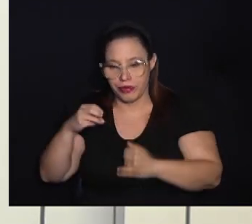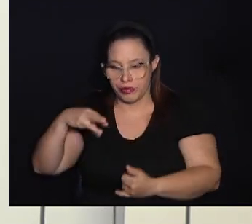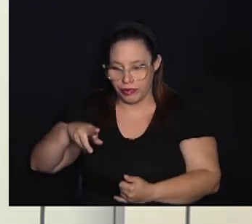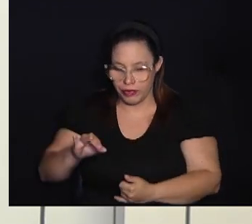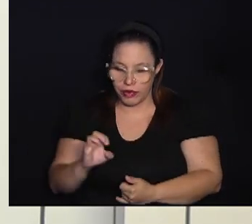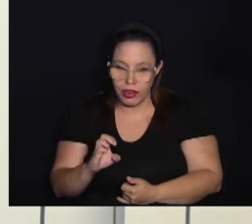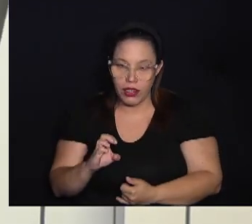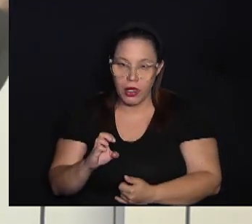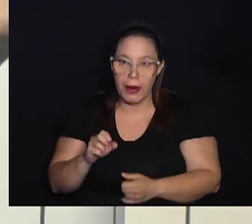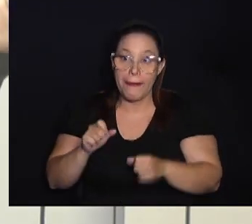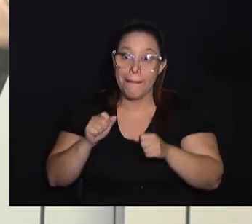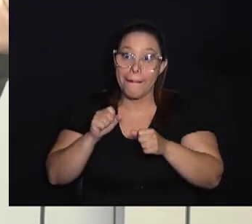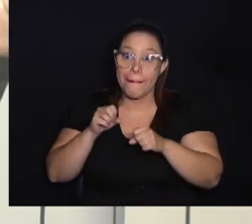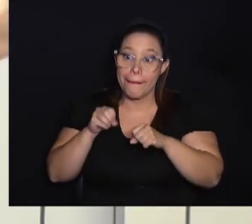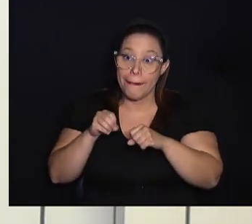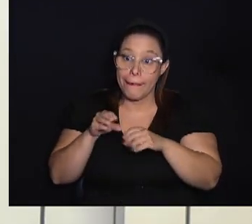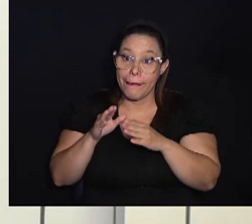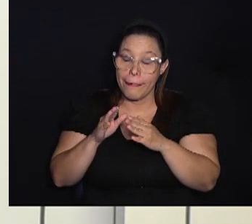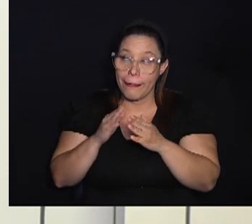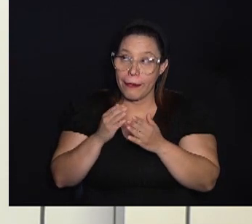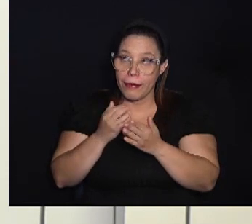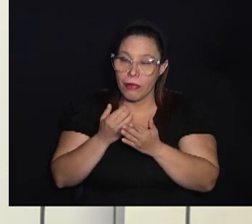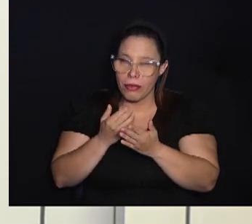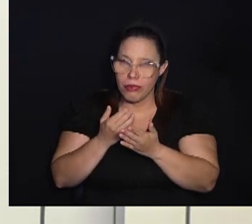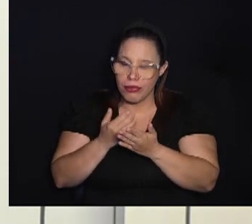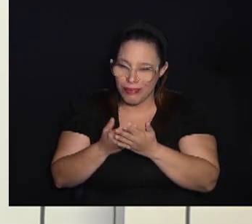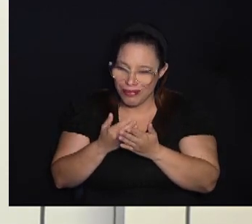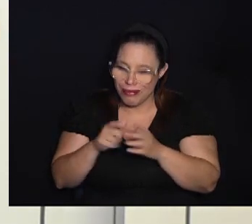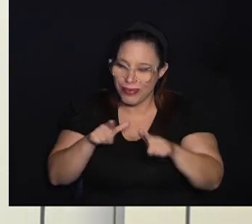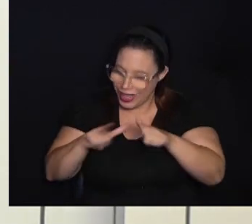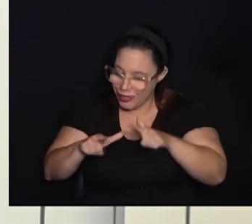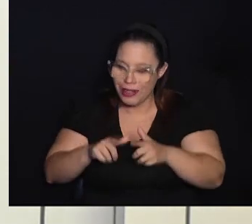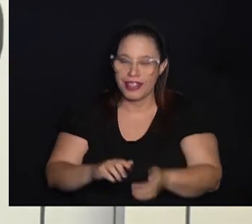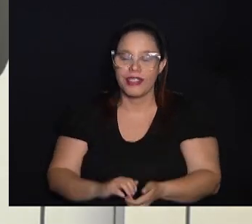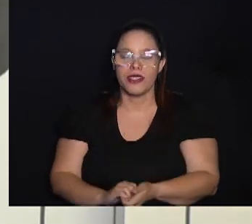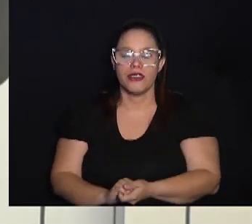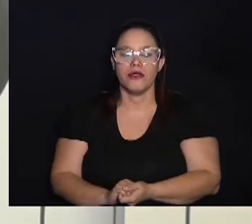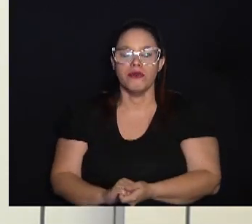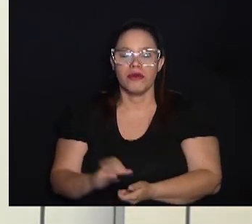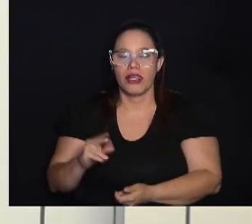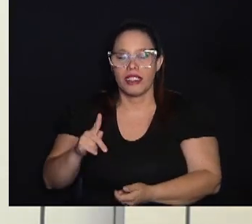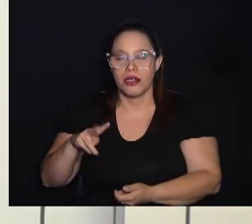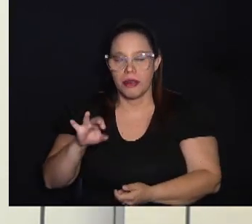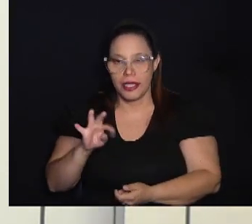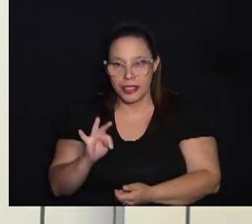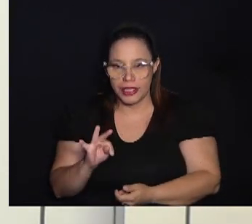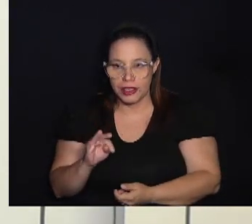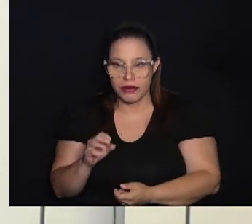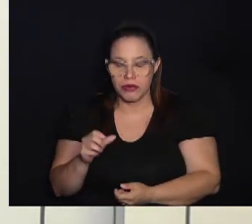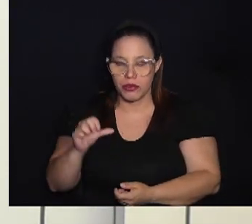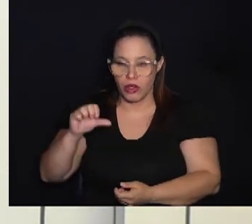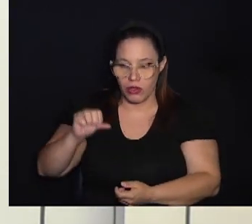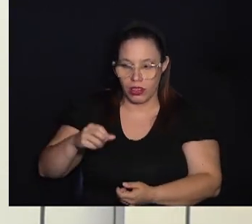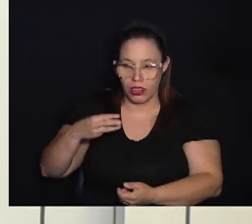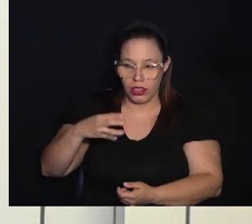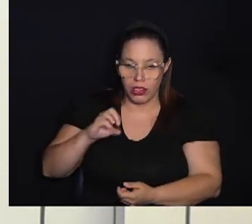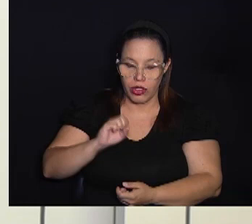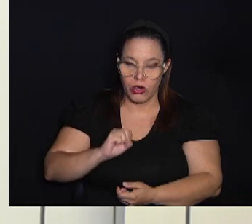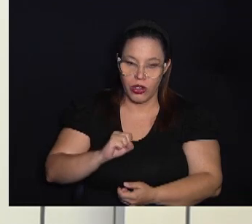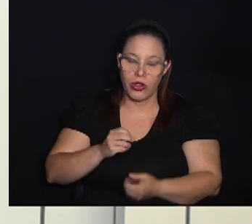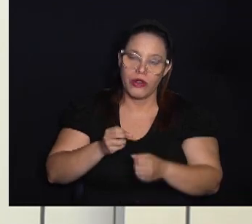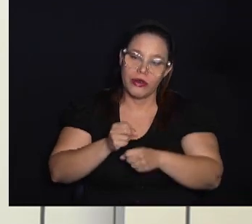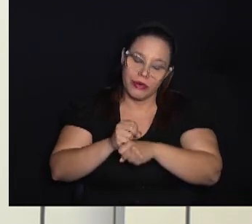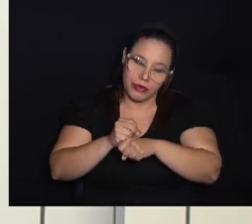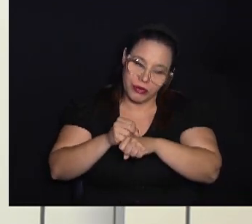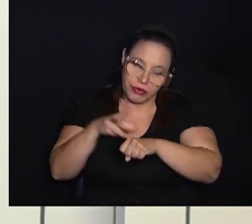sobre emprego, porque o Centro Público de Apoio ao Trabalhador de Campinas está com 938 vagas